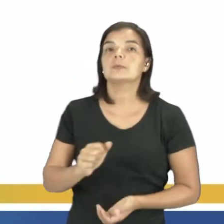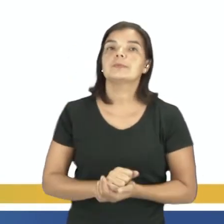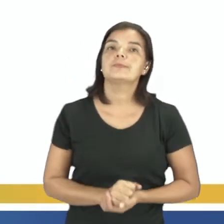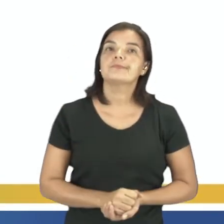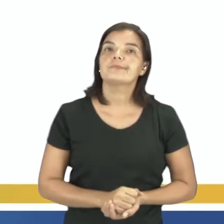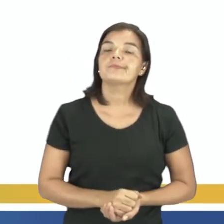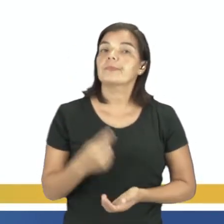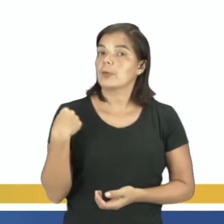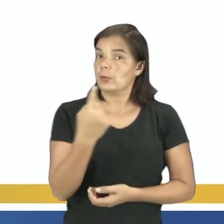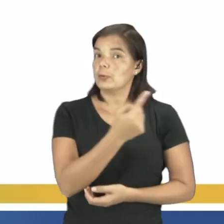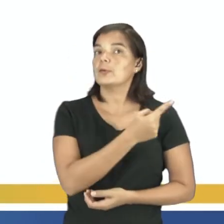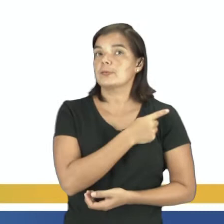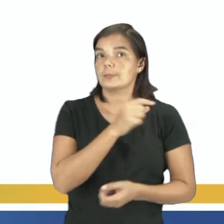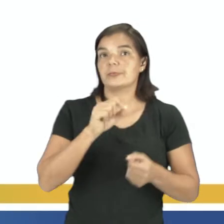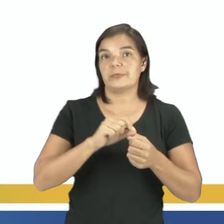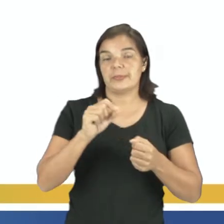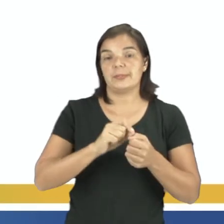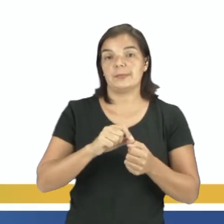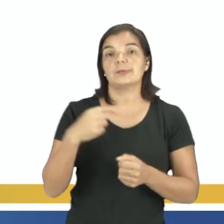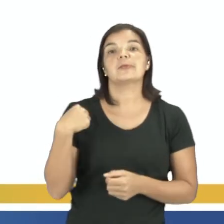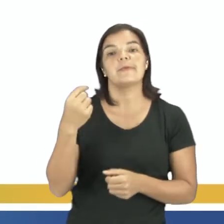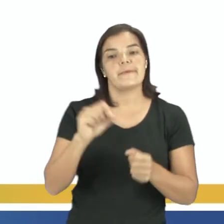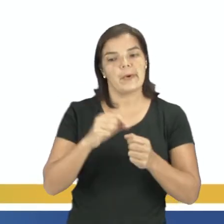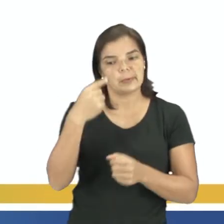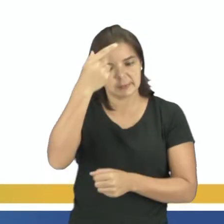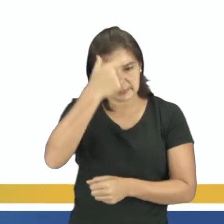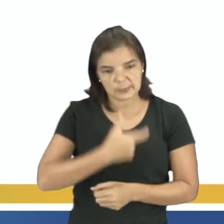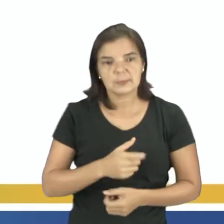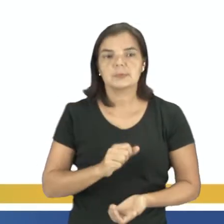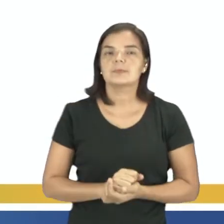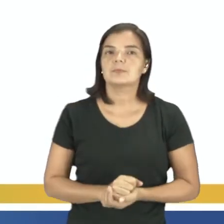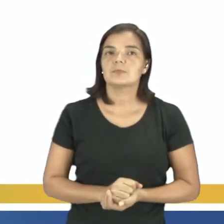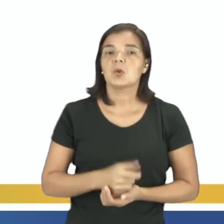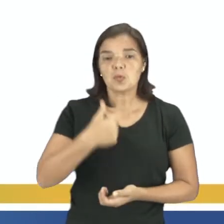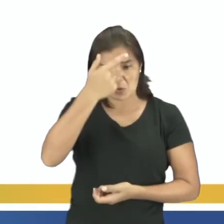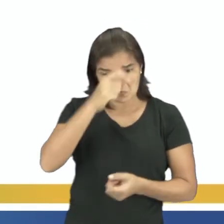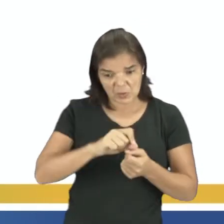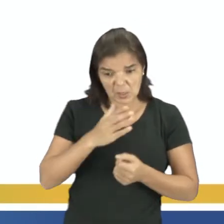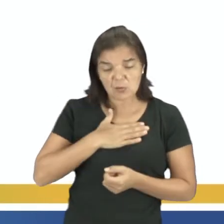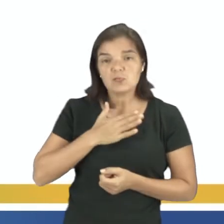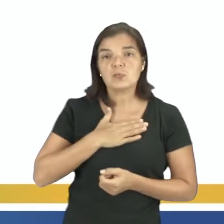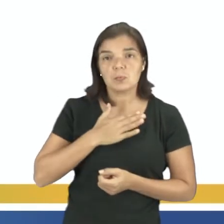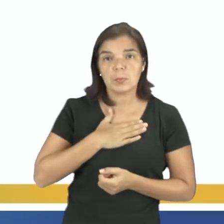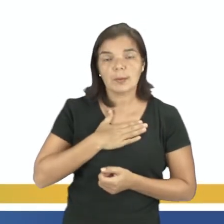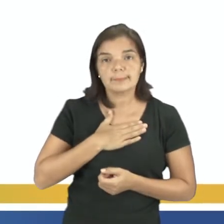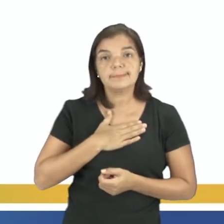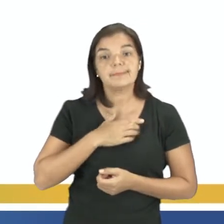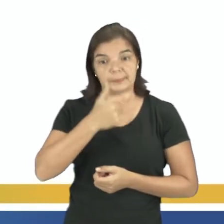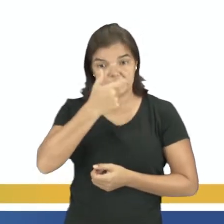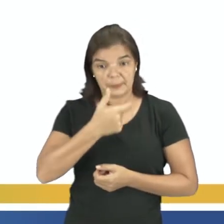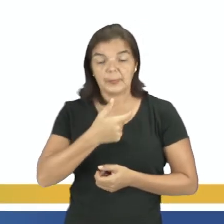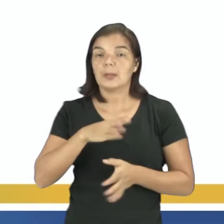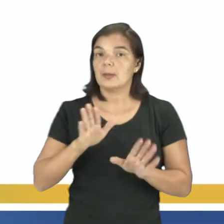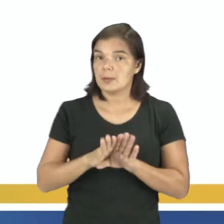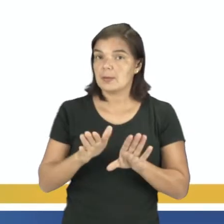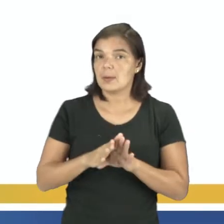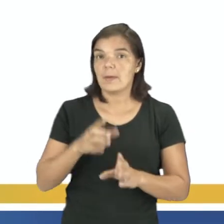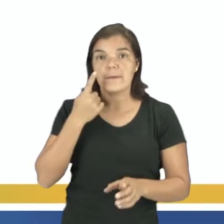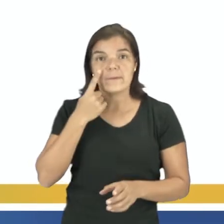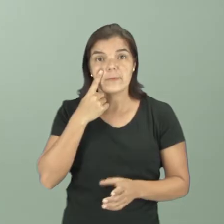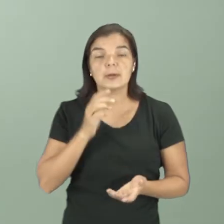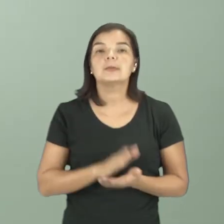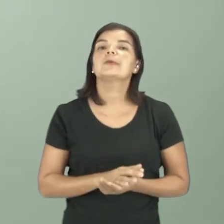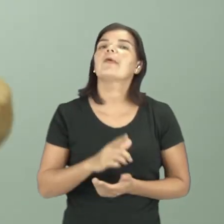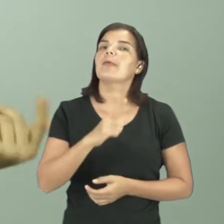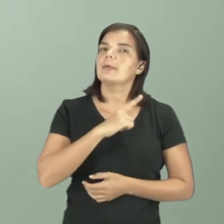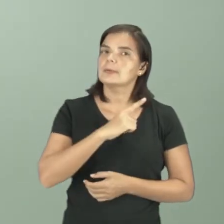É, nós somos aquilo que fazemos do que fazem de nós. Então, o que fizeram comigo, é, a partir dessa condição que eu encontro,